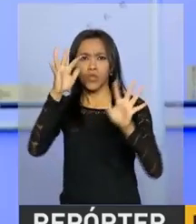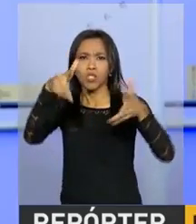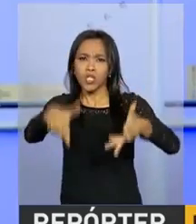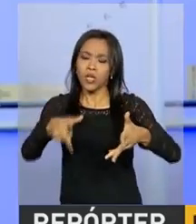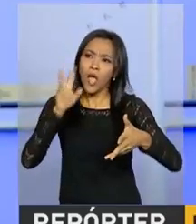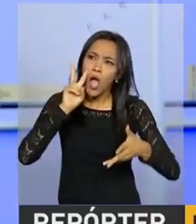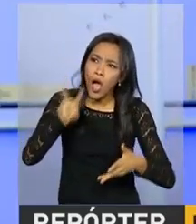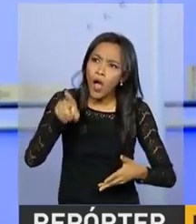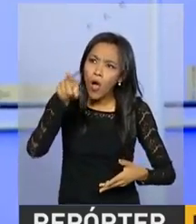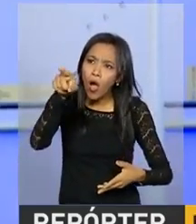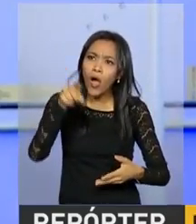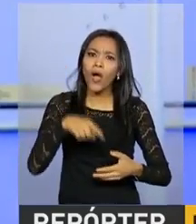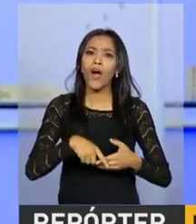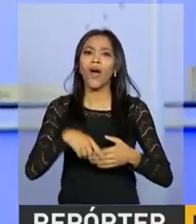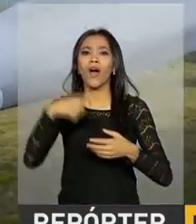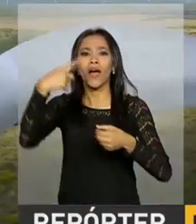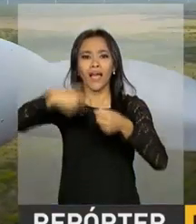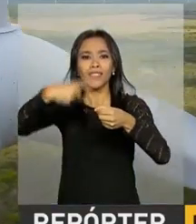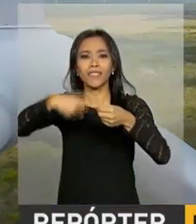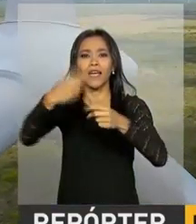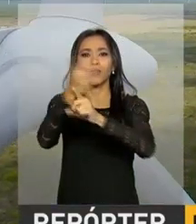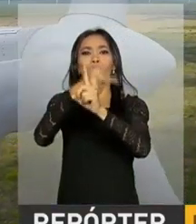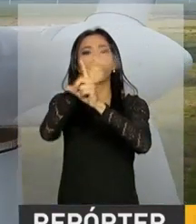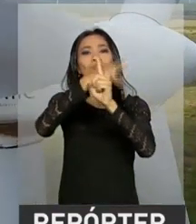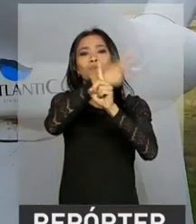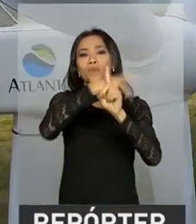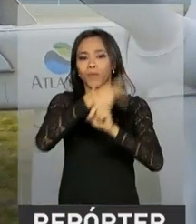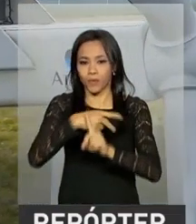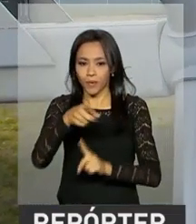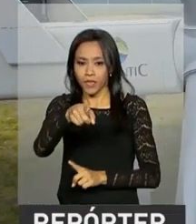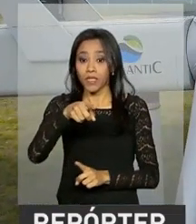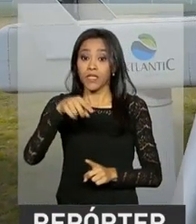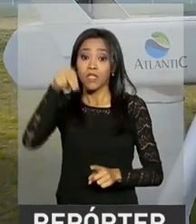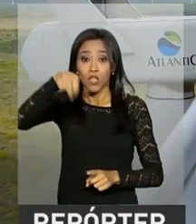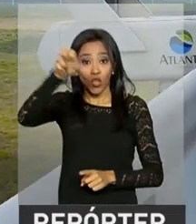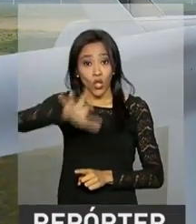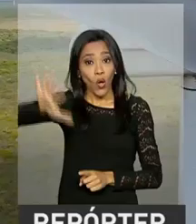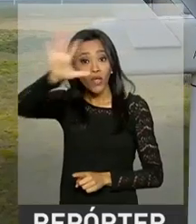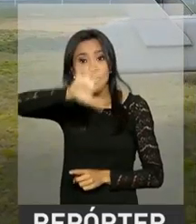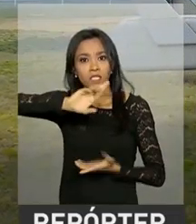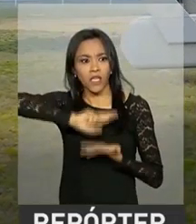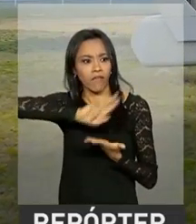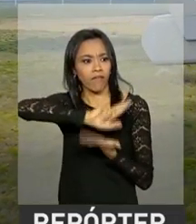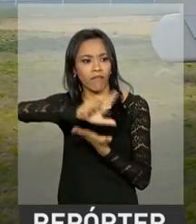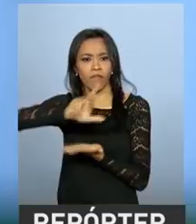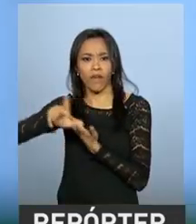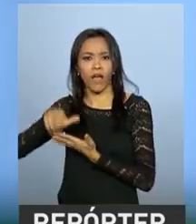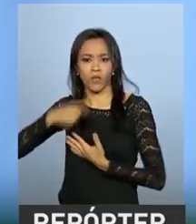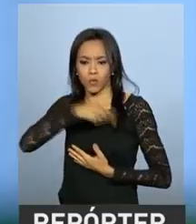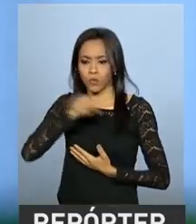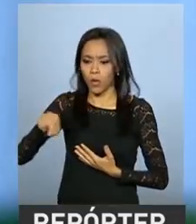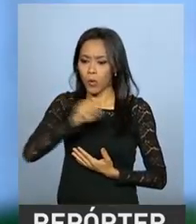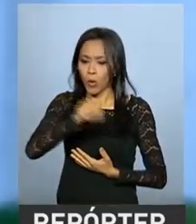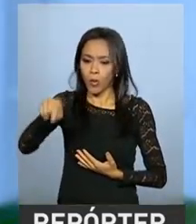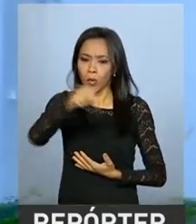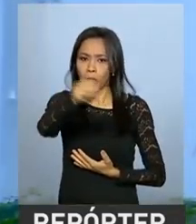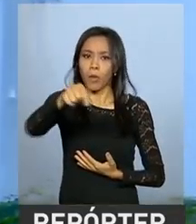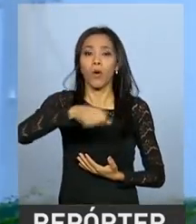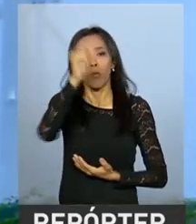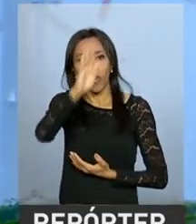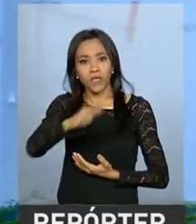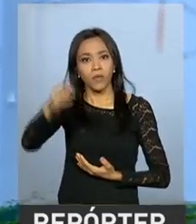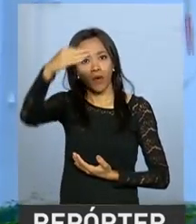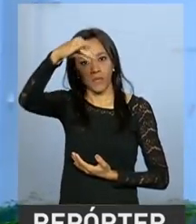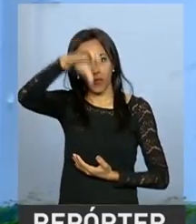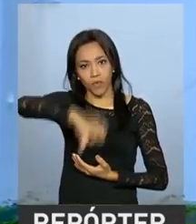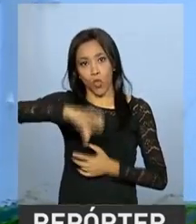Parazinho a cidade dos Ventos né a região nordeste está repleta de Torres de energia eólica o Brasil já é o nono país